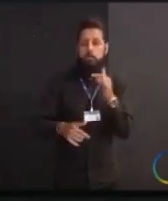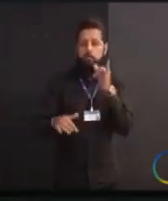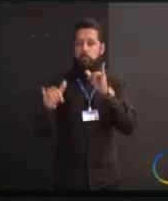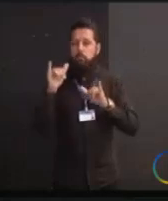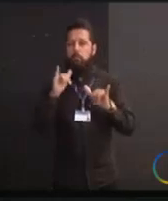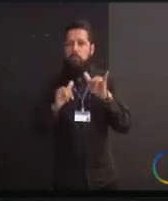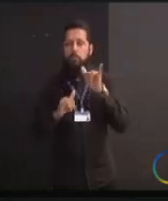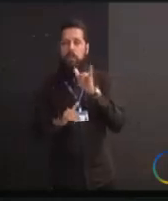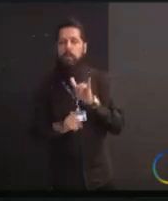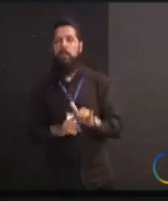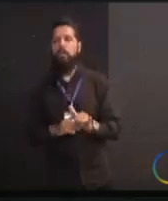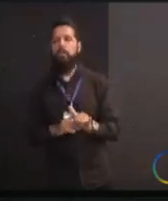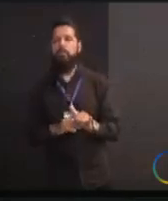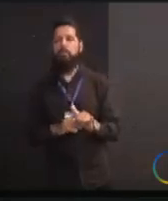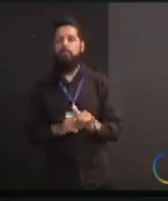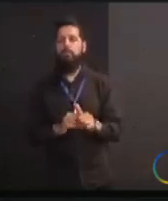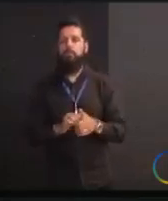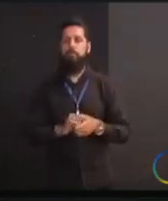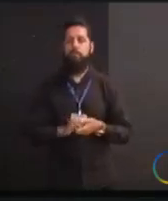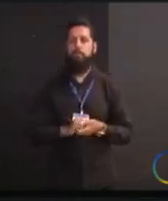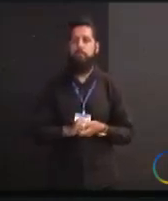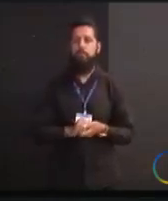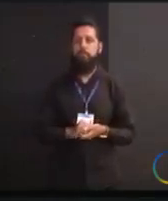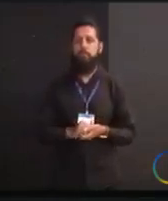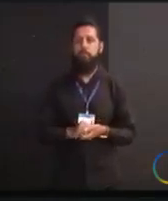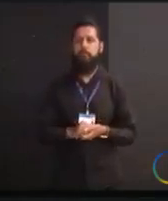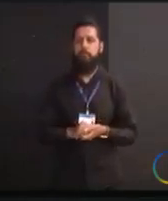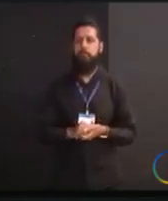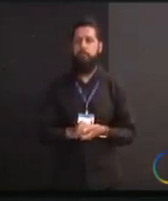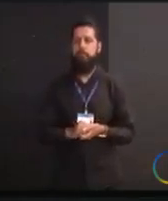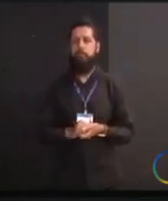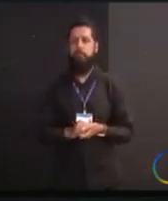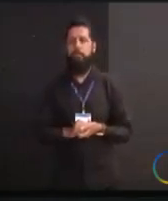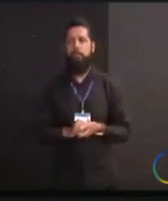A tela aqui, por gentileza. Ok.